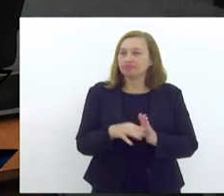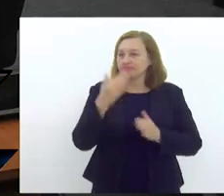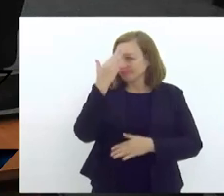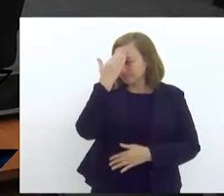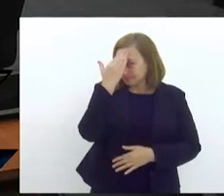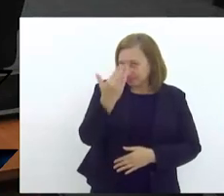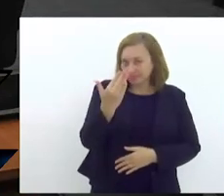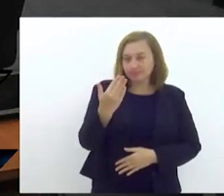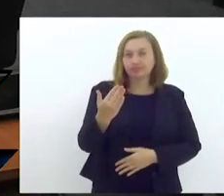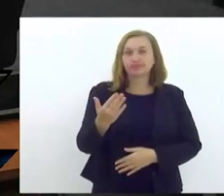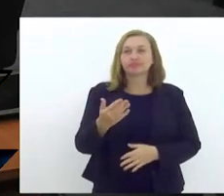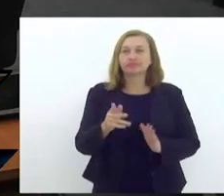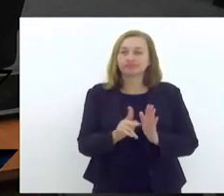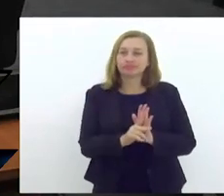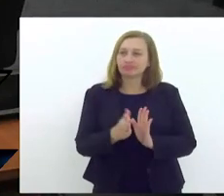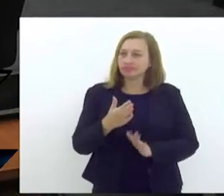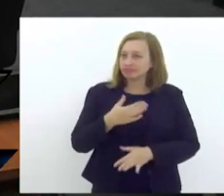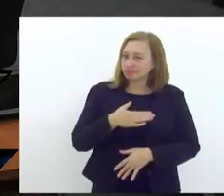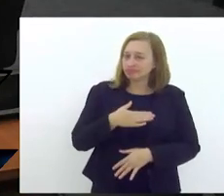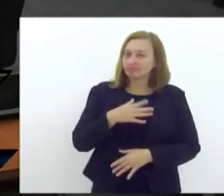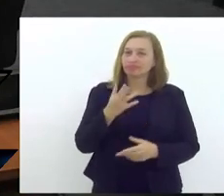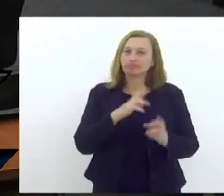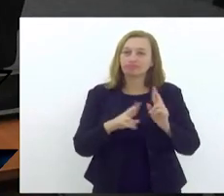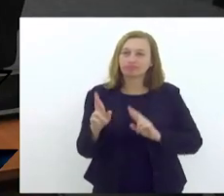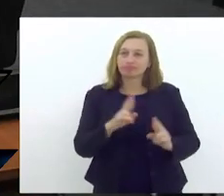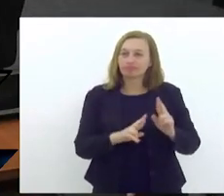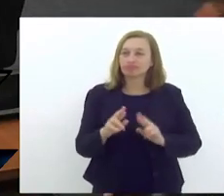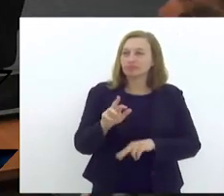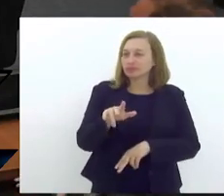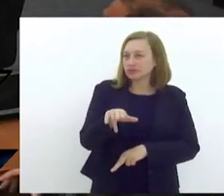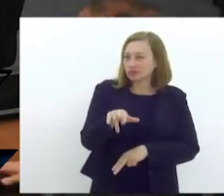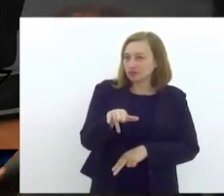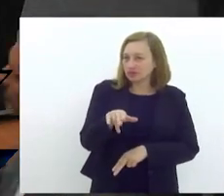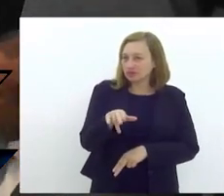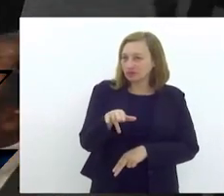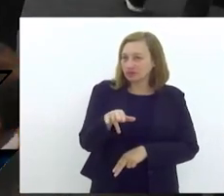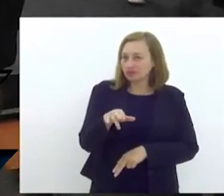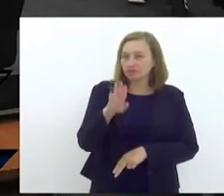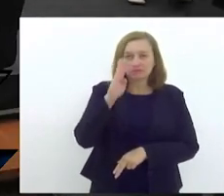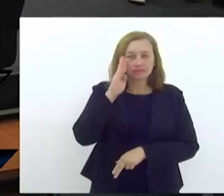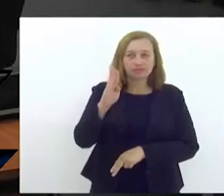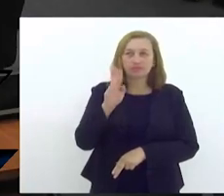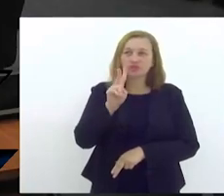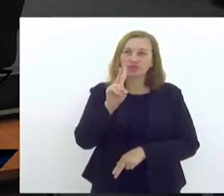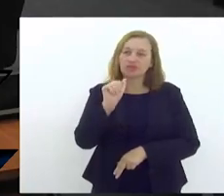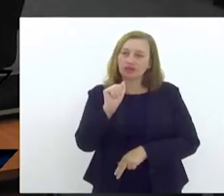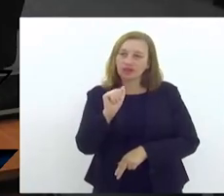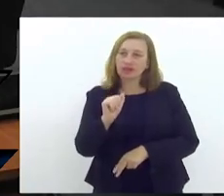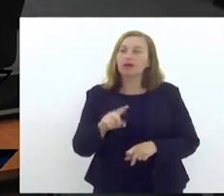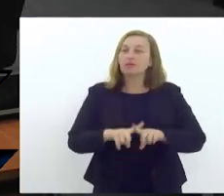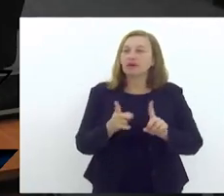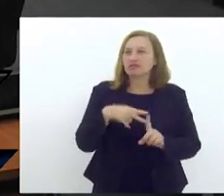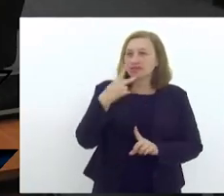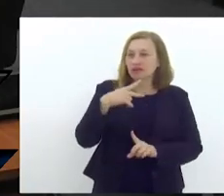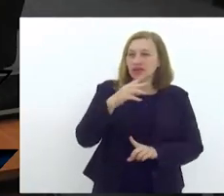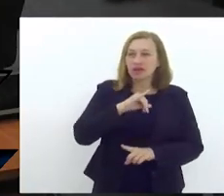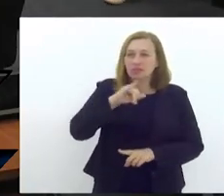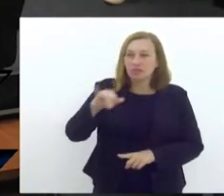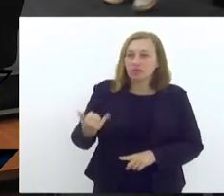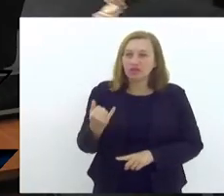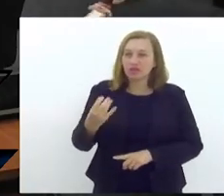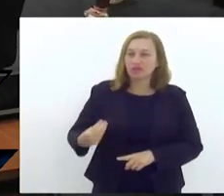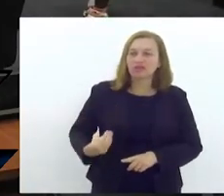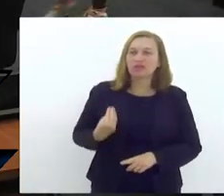ao projeto de minha autoria relacionado aos irmãos a prioridade na vaga para os irmãos mas dizer aproveitar a presença